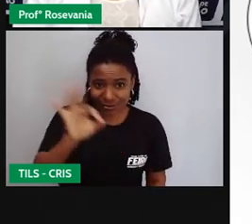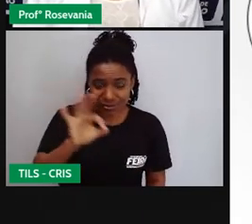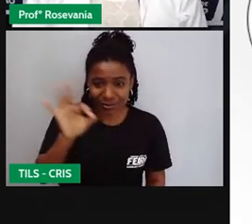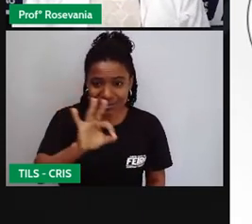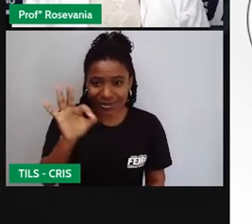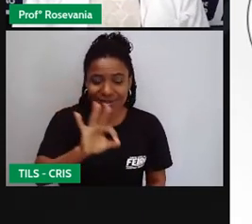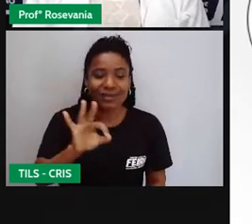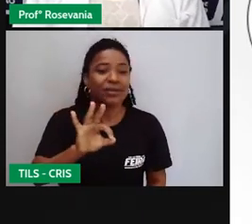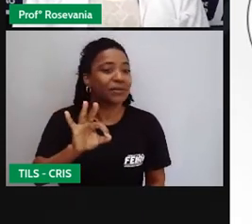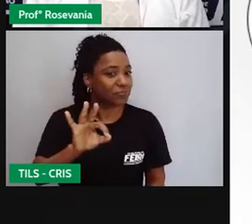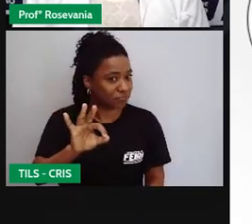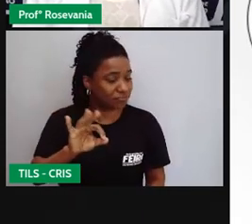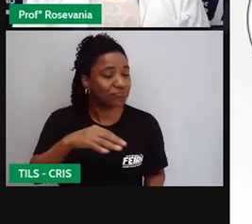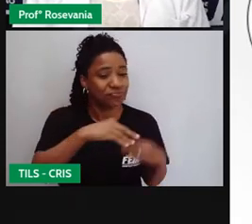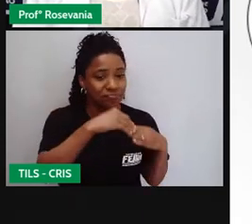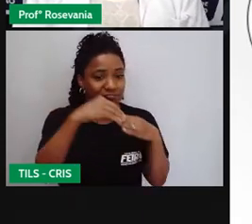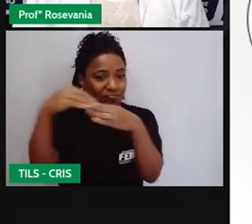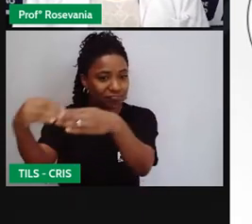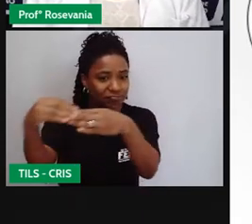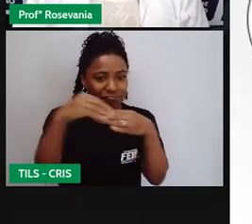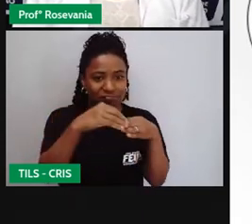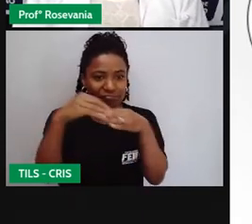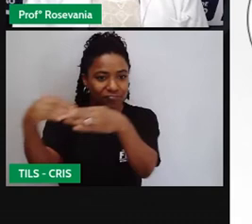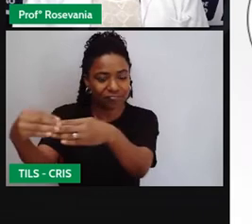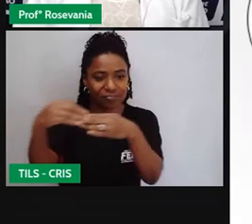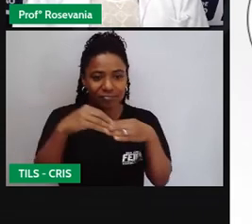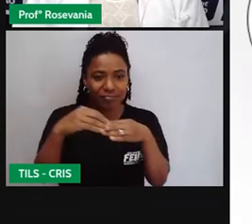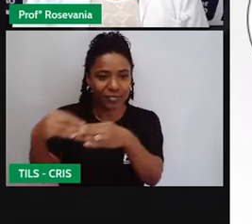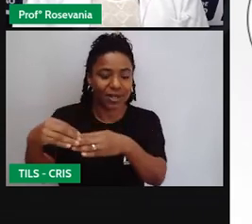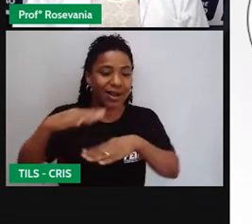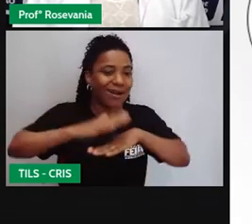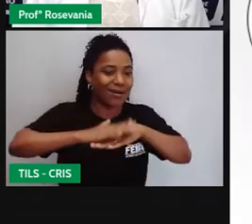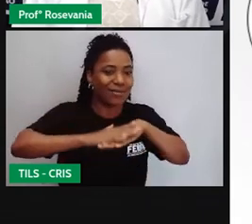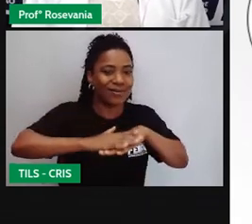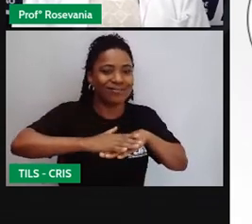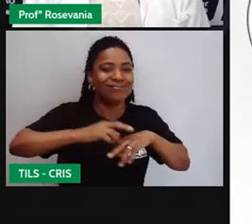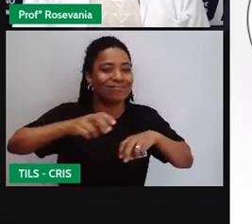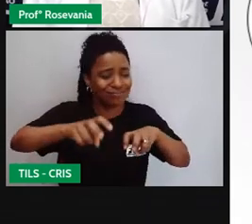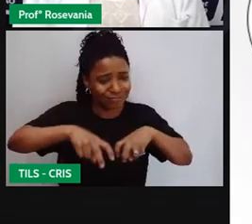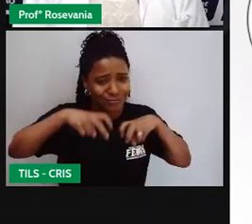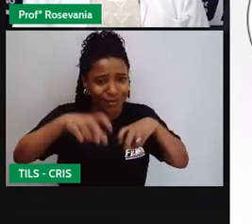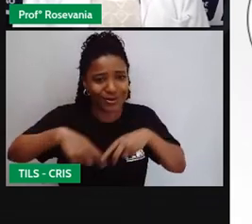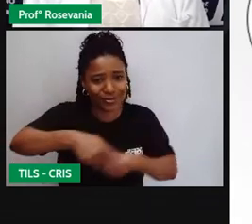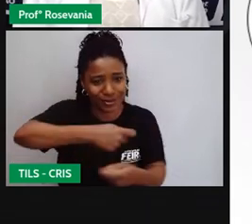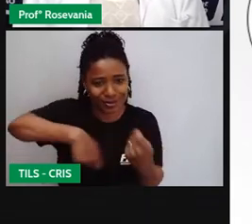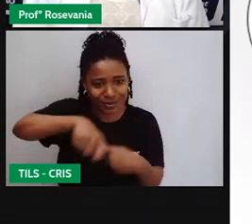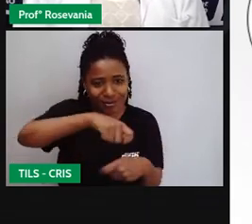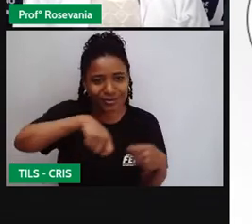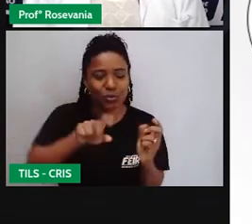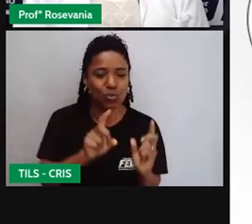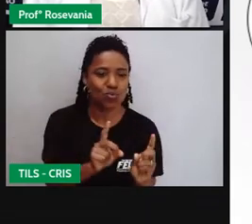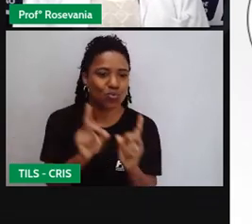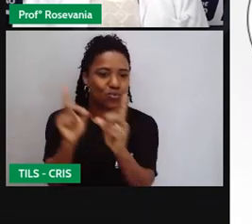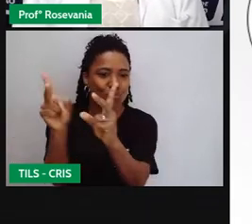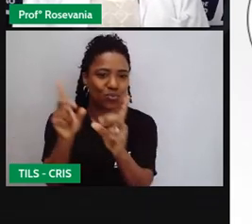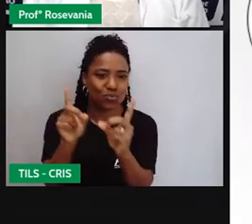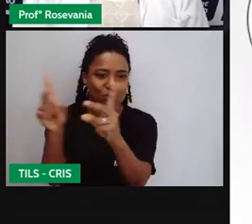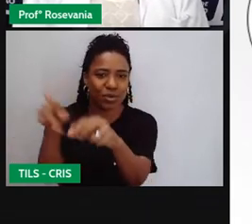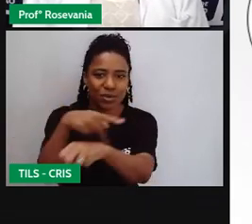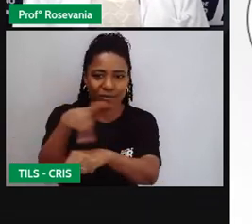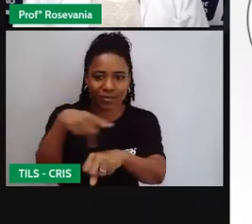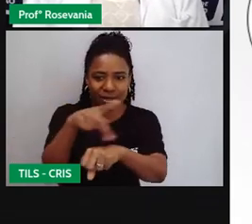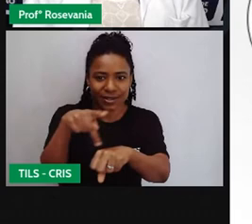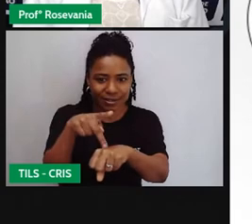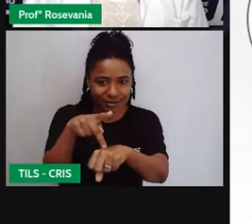% da exportação do nosso país, é o agronegócio, e aí a gente tem aqui essa questão do saldo de